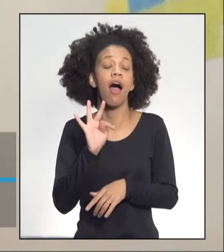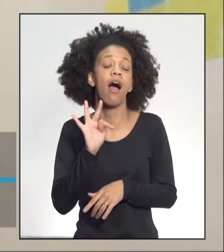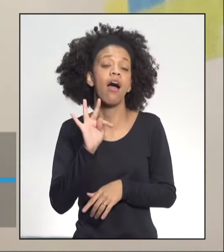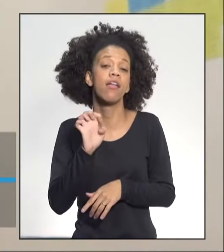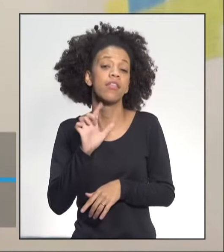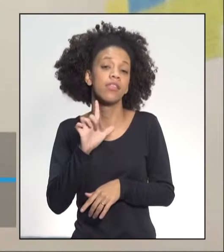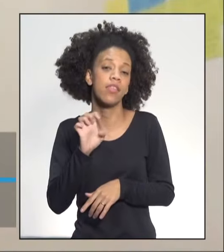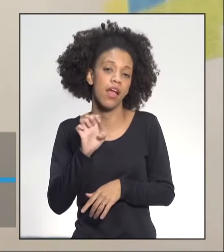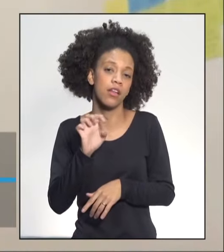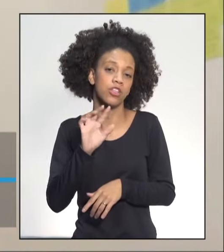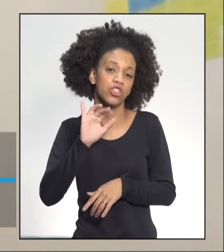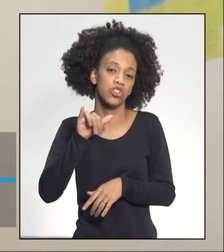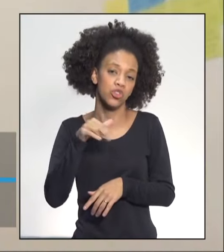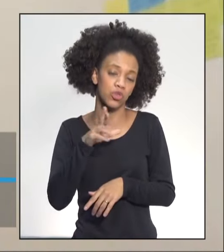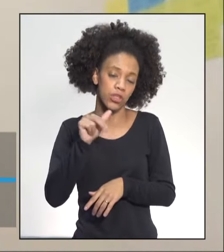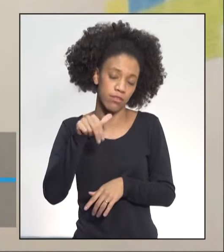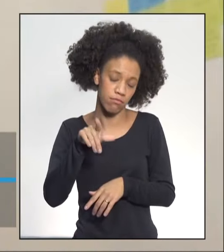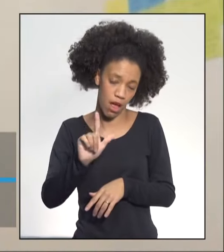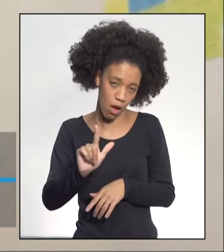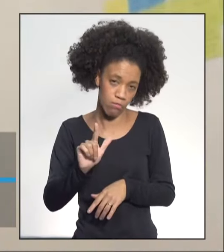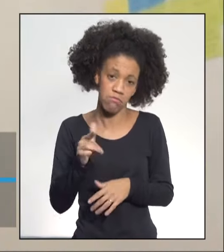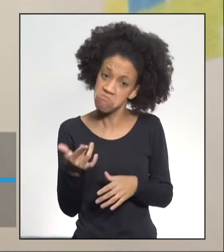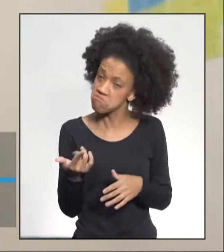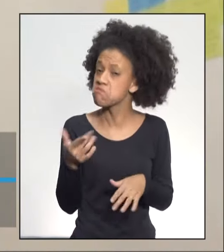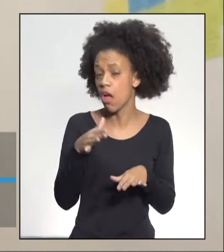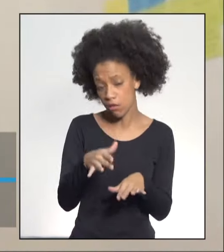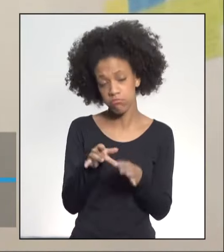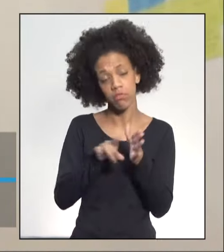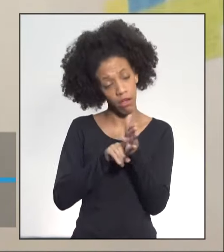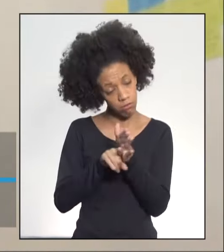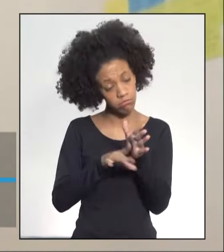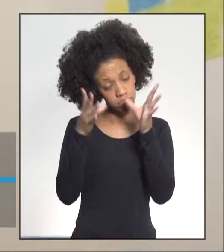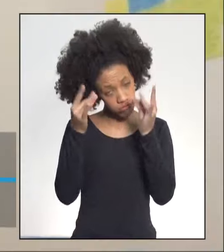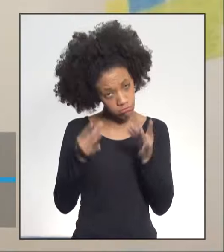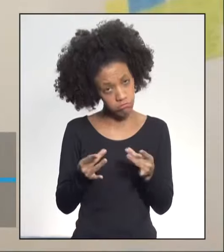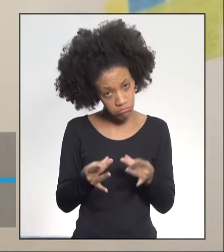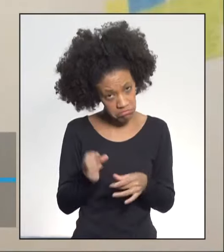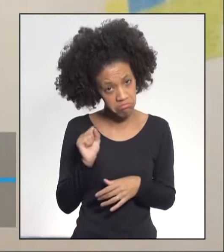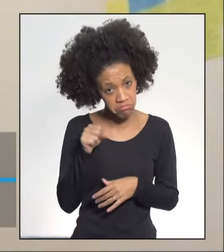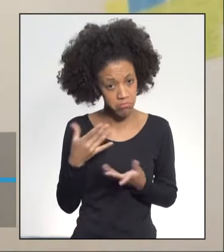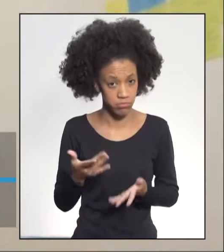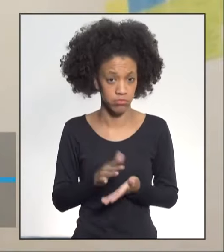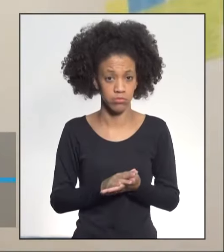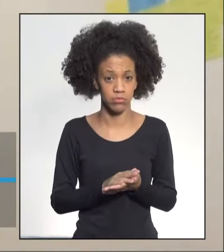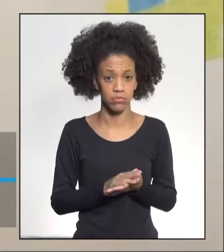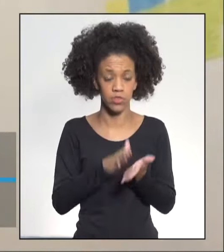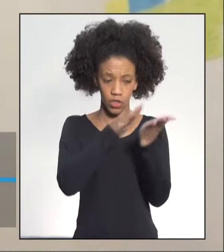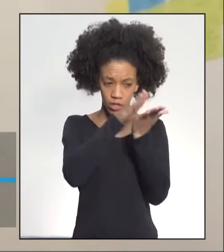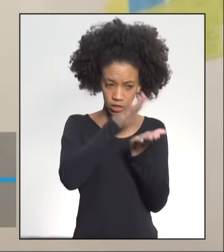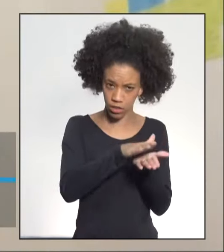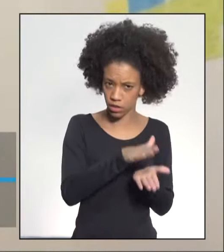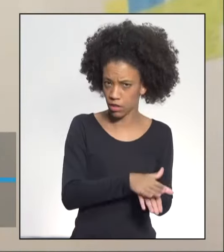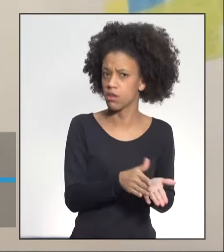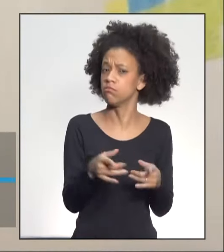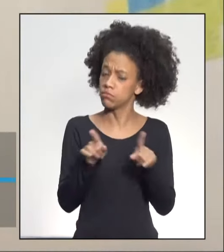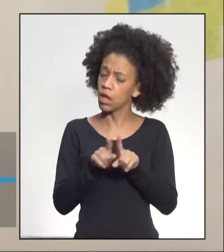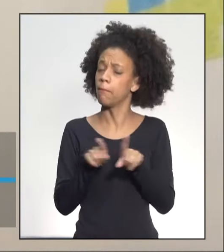né? Perfeito, telejornal. O que é uma fonte específica de imprensa lá, bonitinho. Então, é um veículo